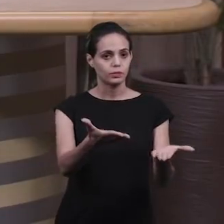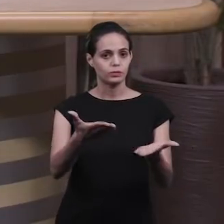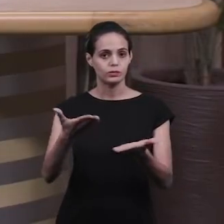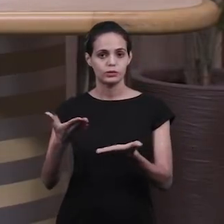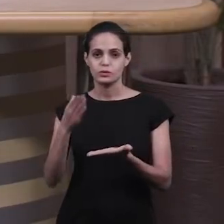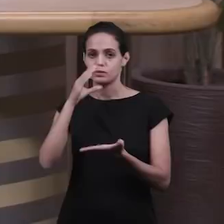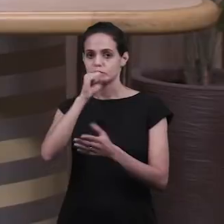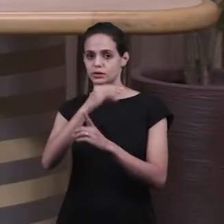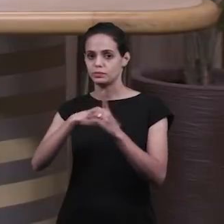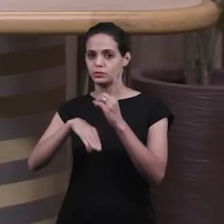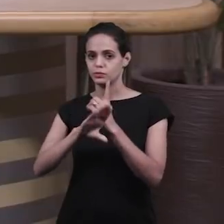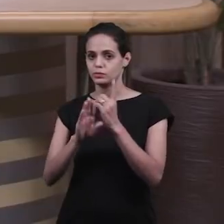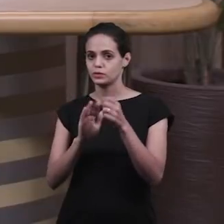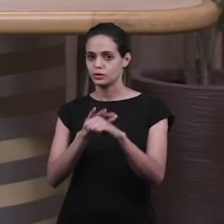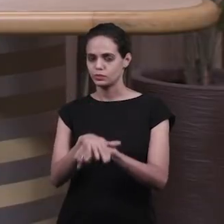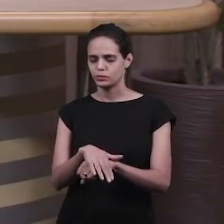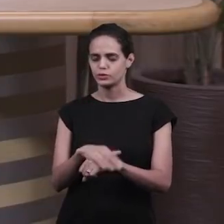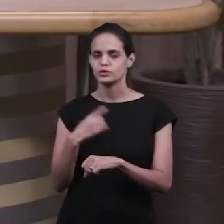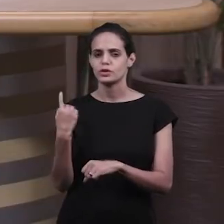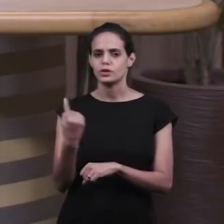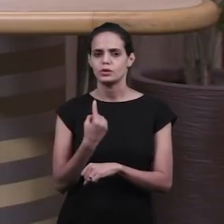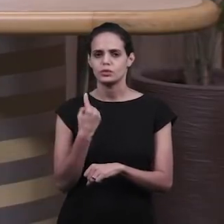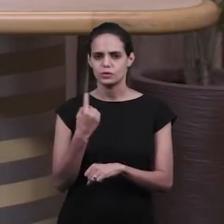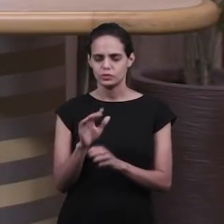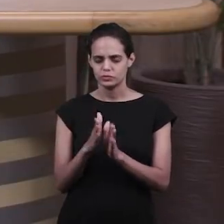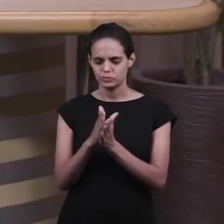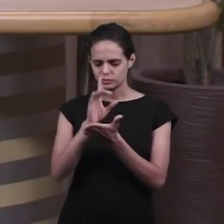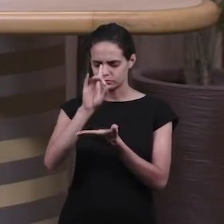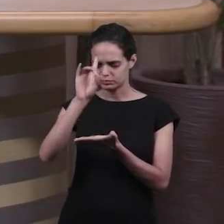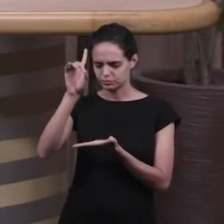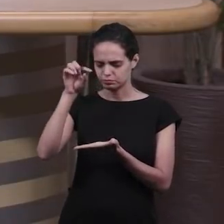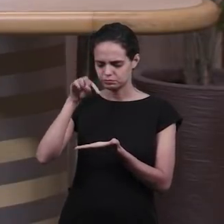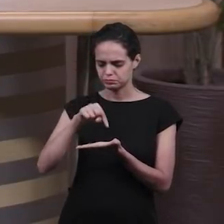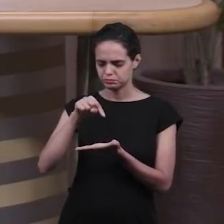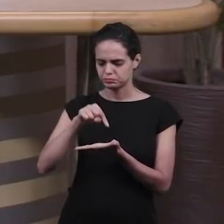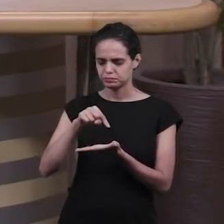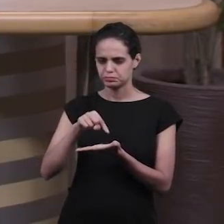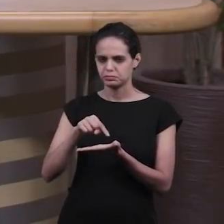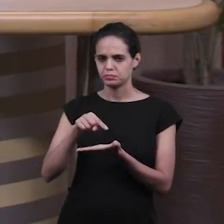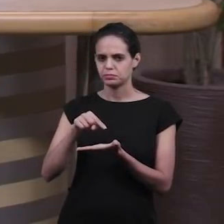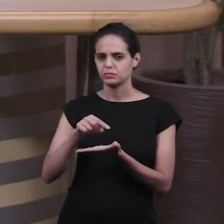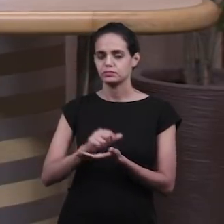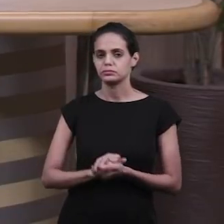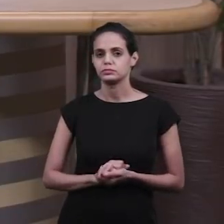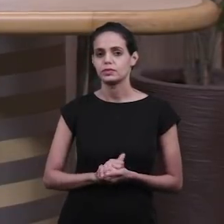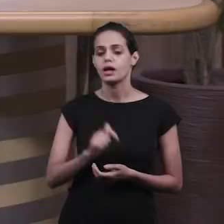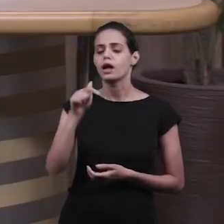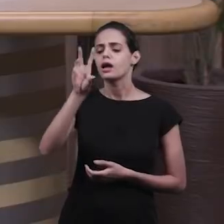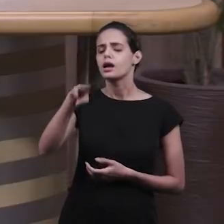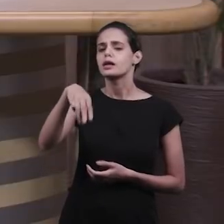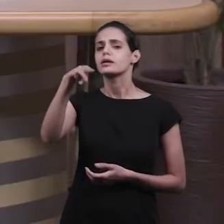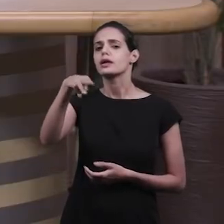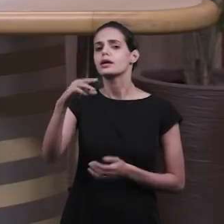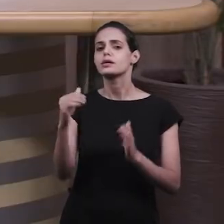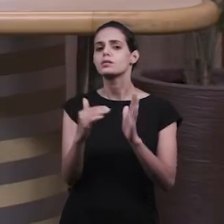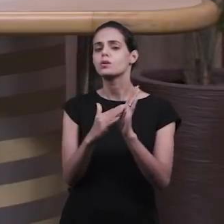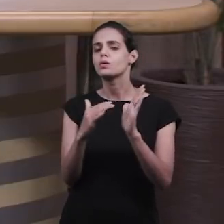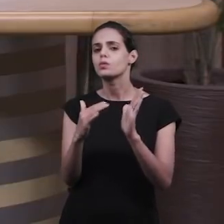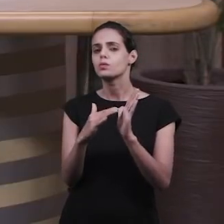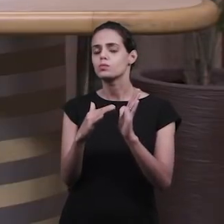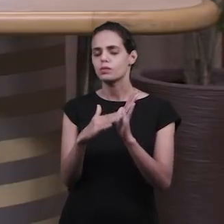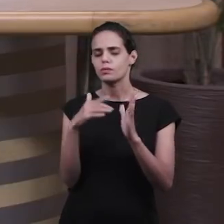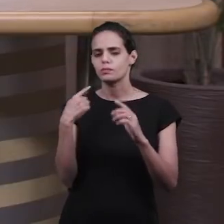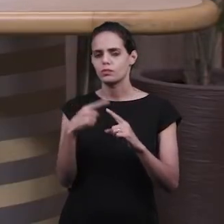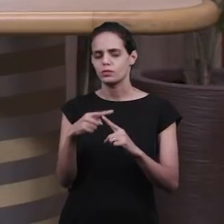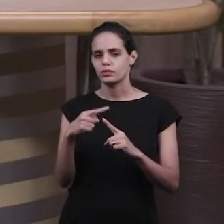fomos consultar e tal sobre o louvor, por quem faria o louvor, porque na nossa cabeça